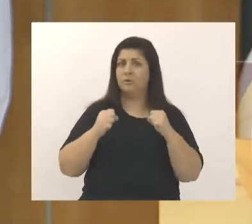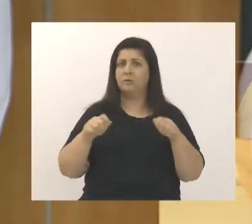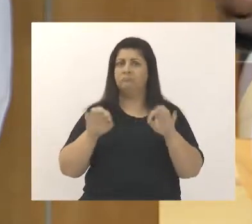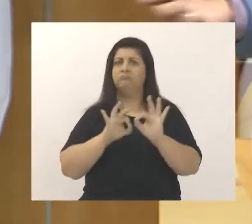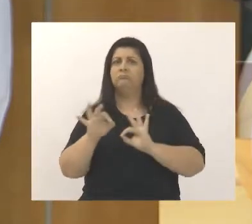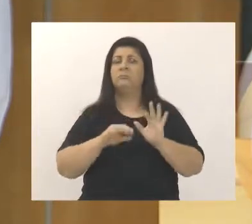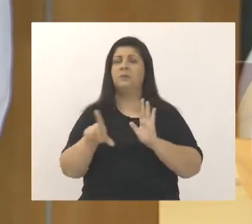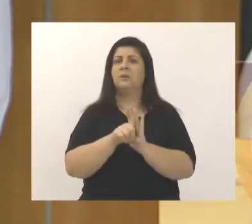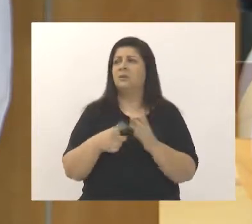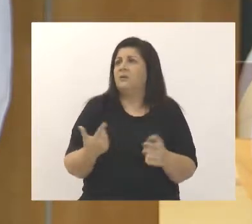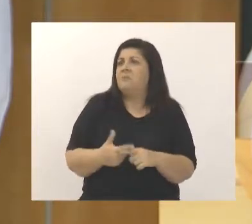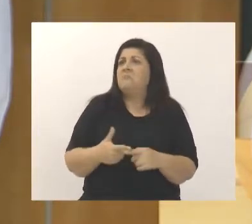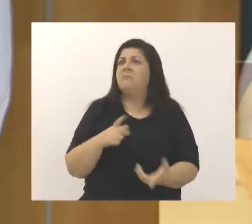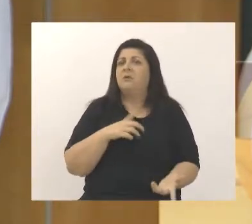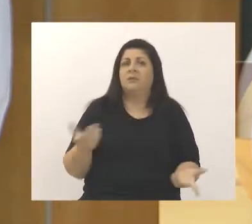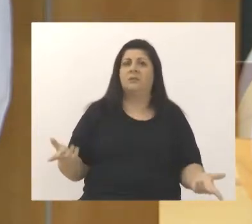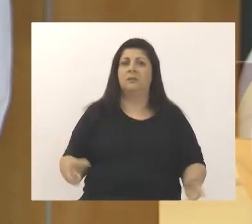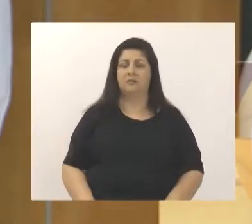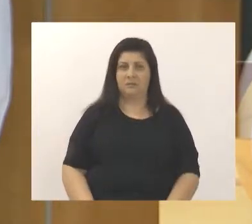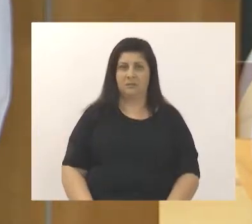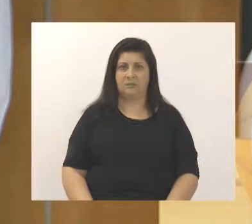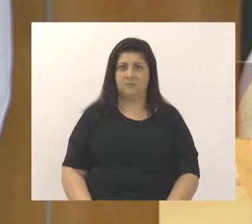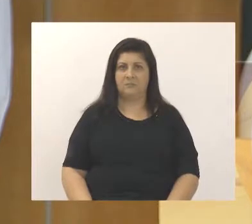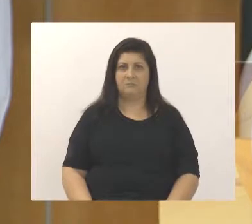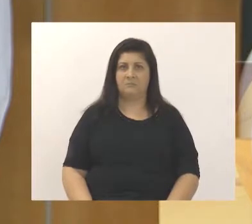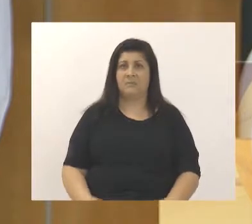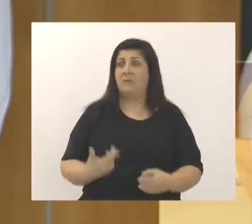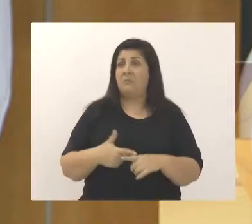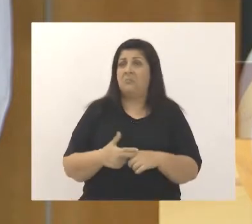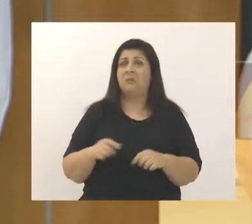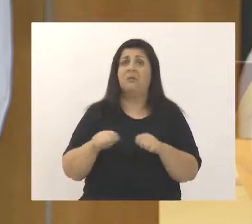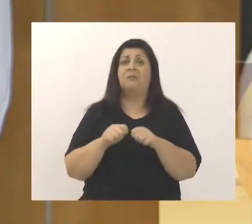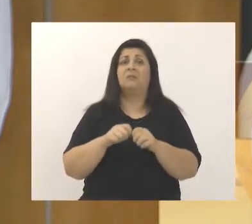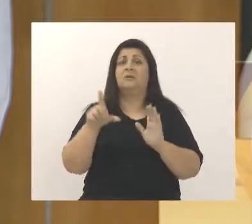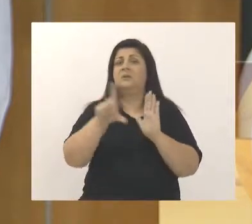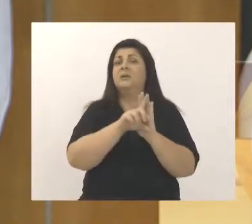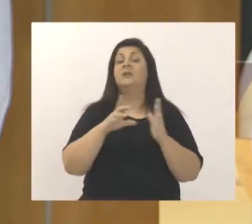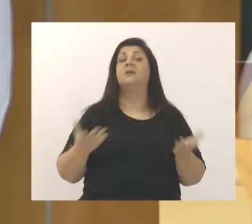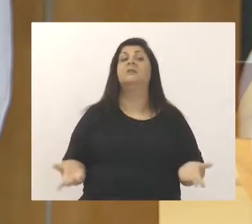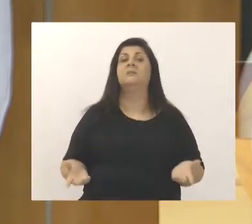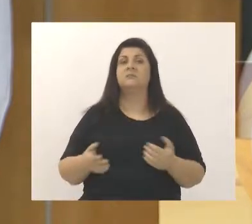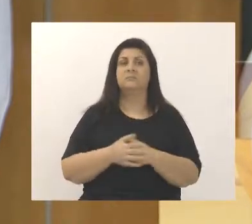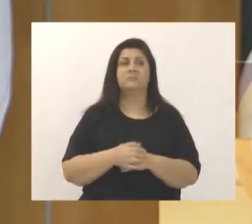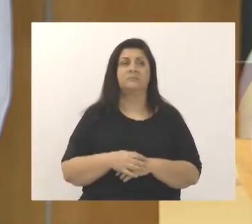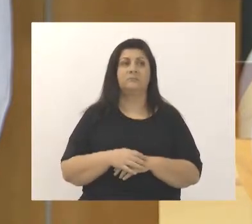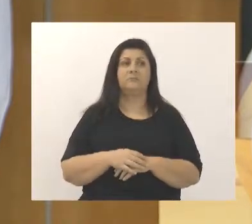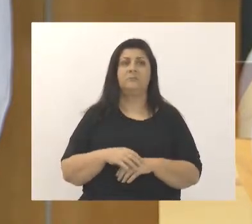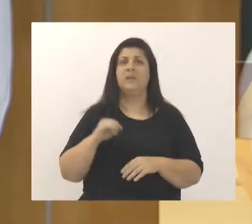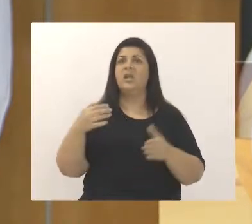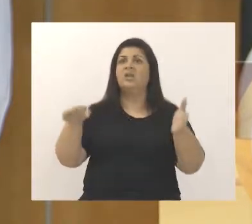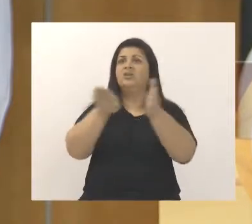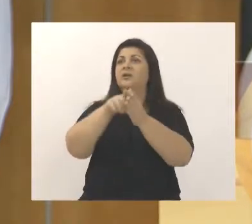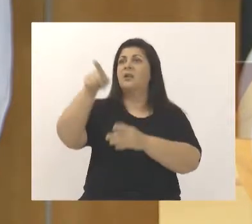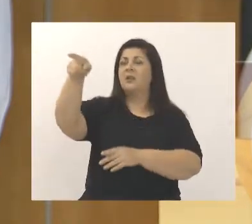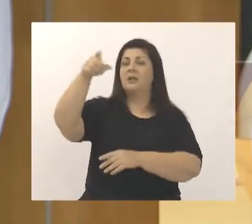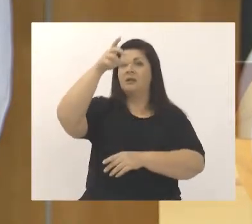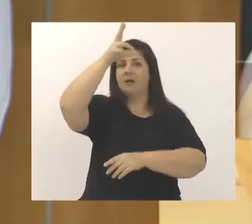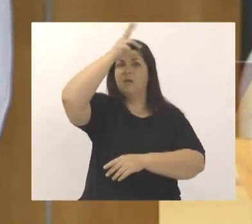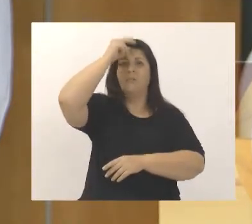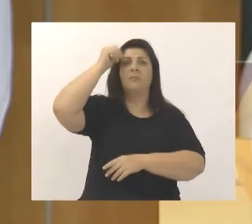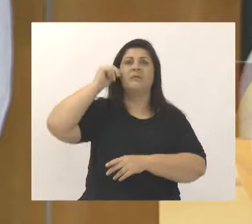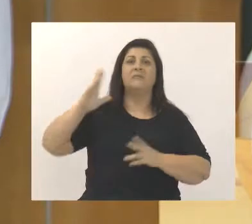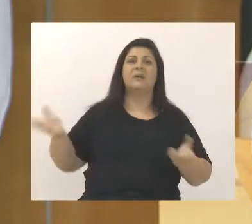leis, para que adianta essa Câmara Municipal? Para que adianta as leis da gente fazer aqui e chegar do outro lado da rua,